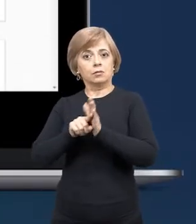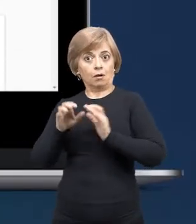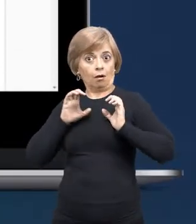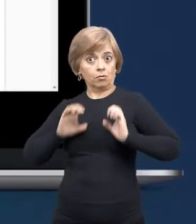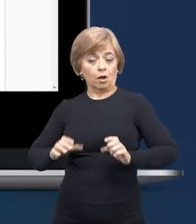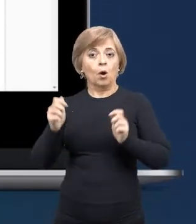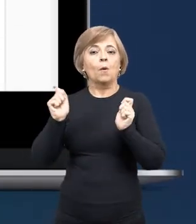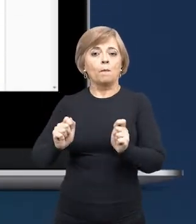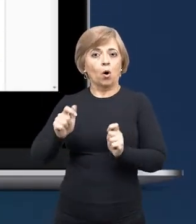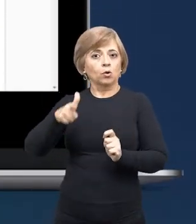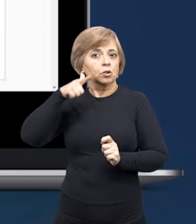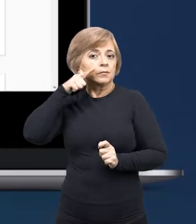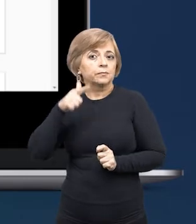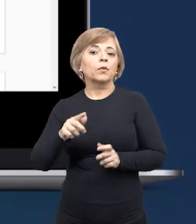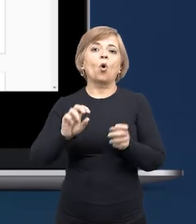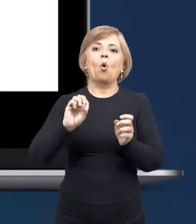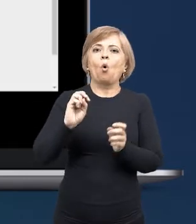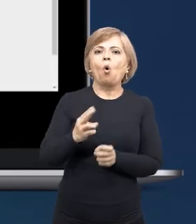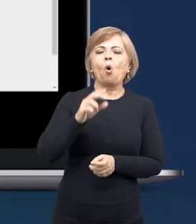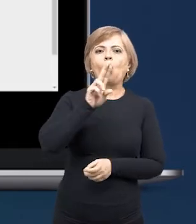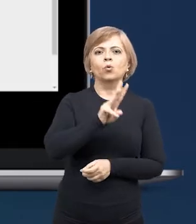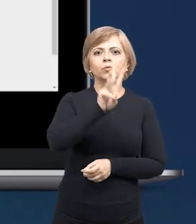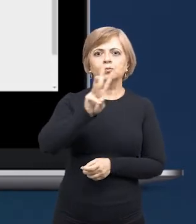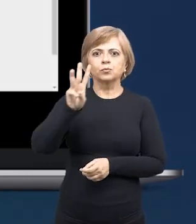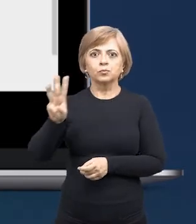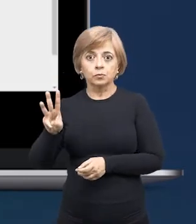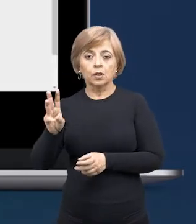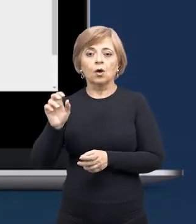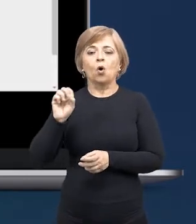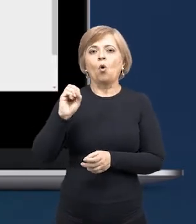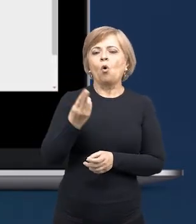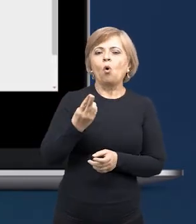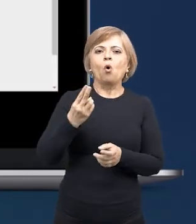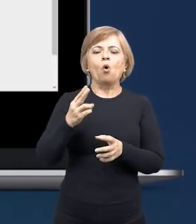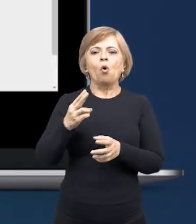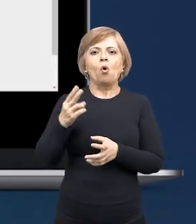Ministério Público do Estado do Rio de Janeiro ou diretamente no endereço